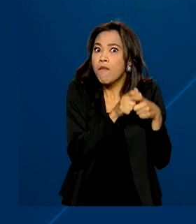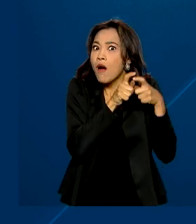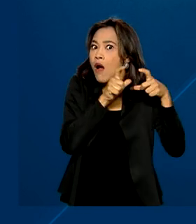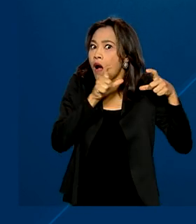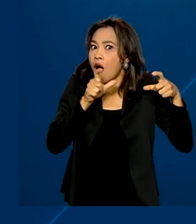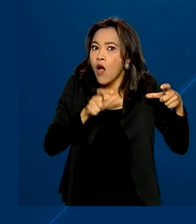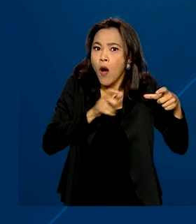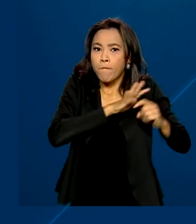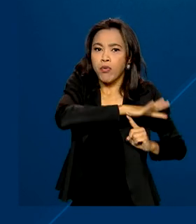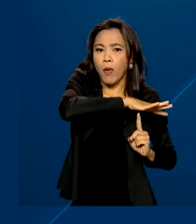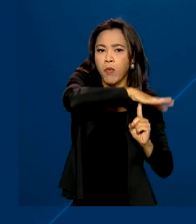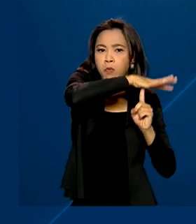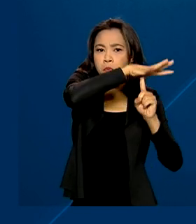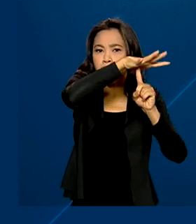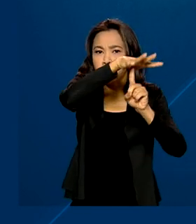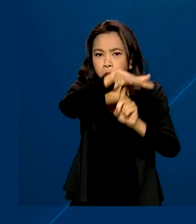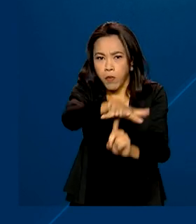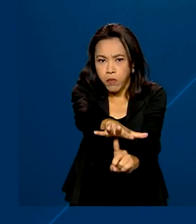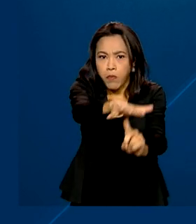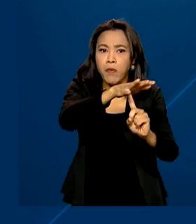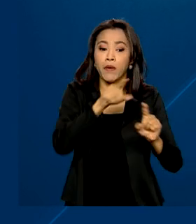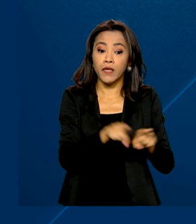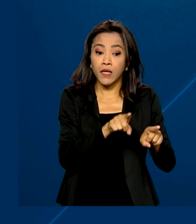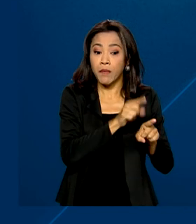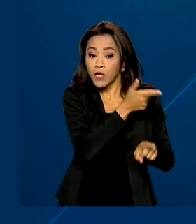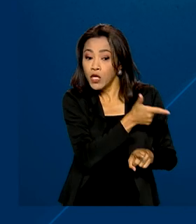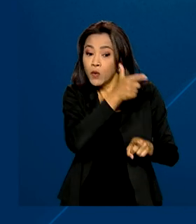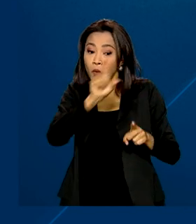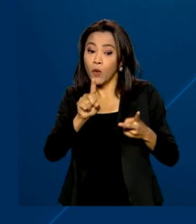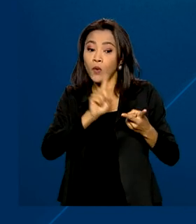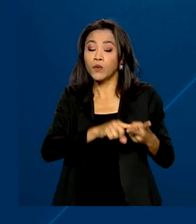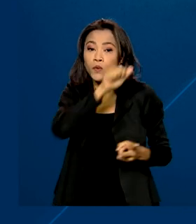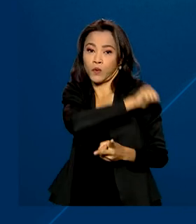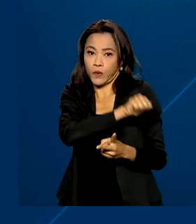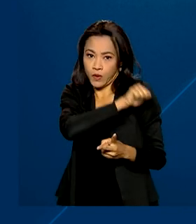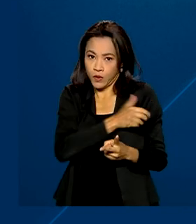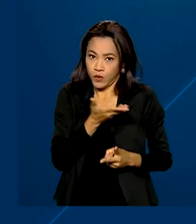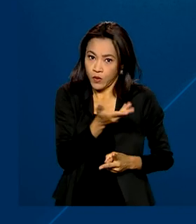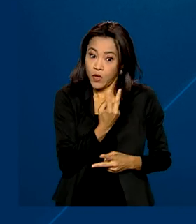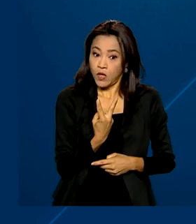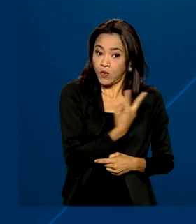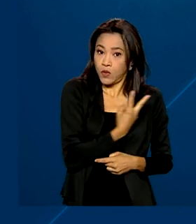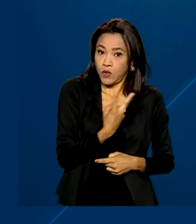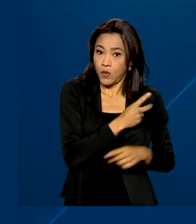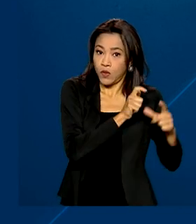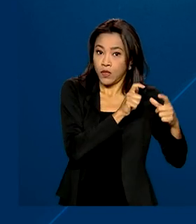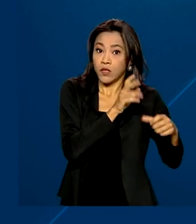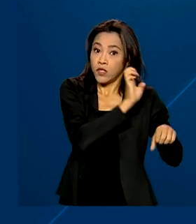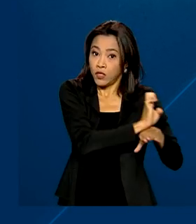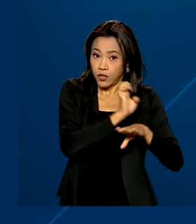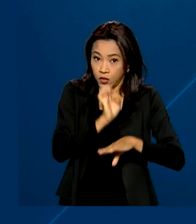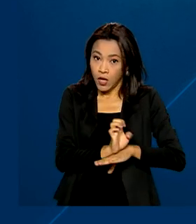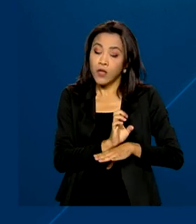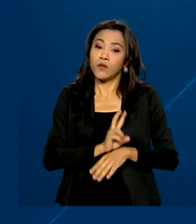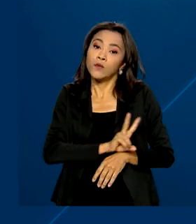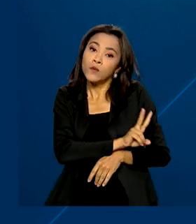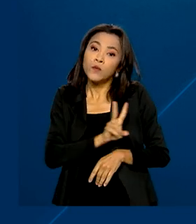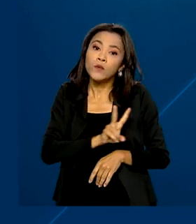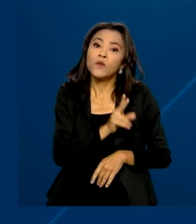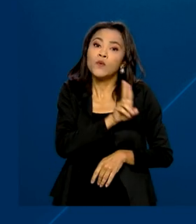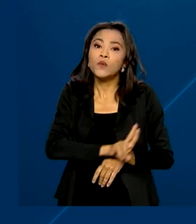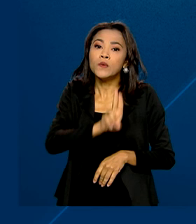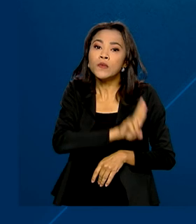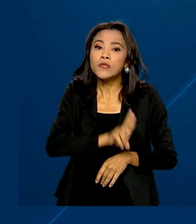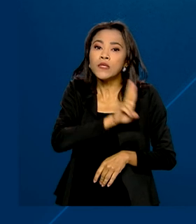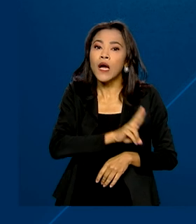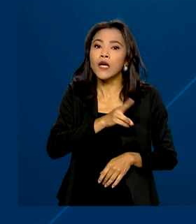maior Frota de helicópteros do país e de Jacarepaguá no Rio de Janeiro ambos utilizados principalmente para